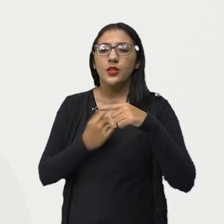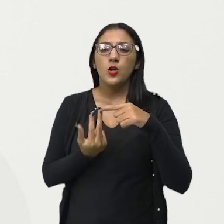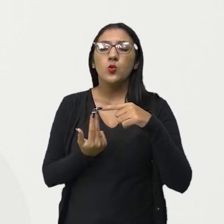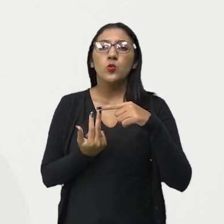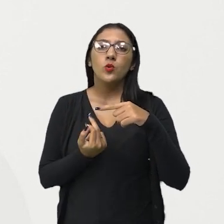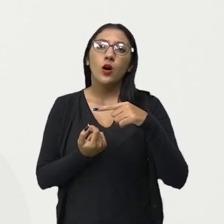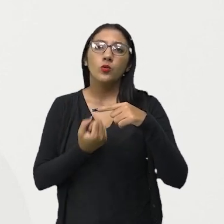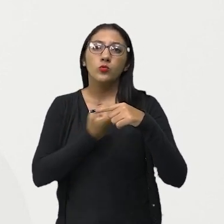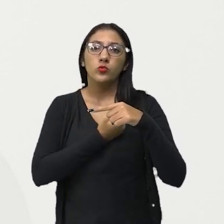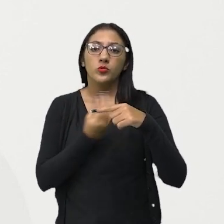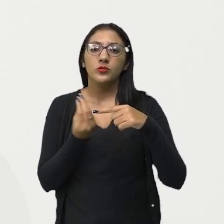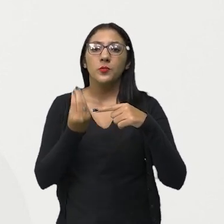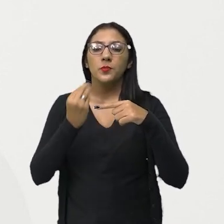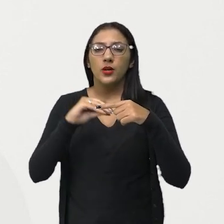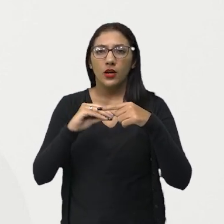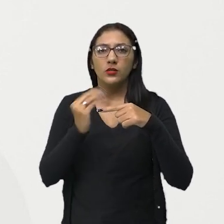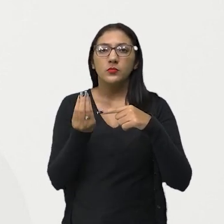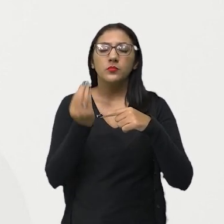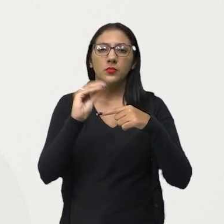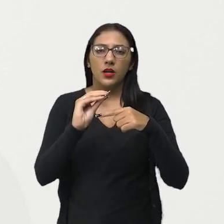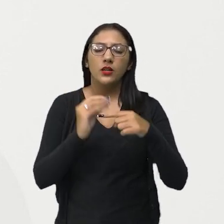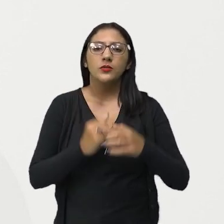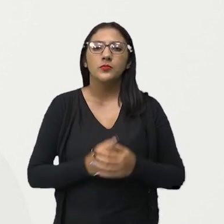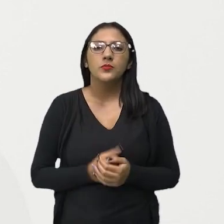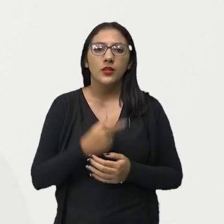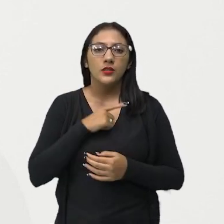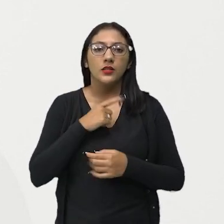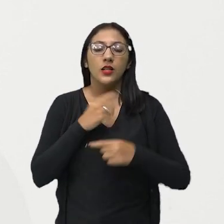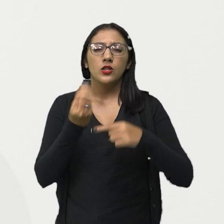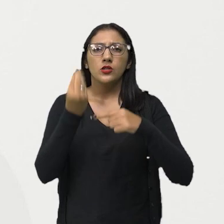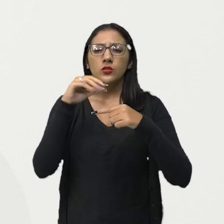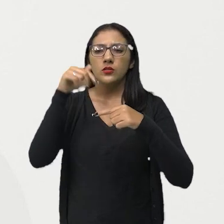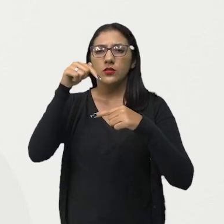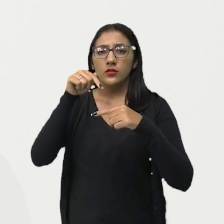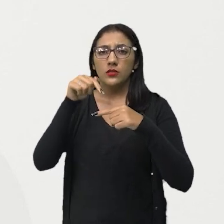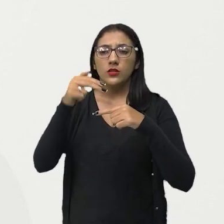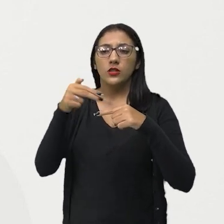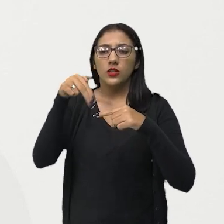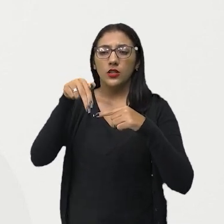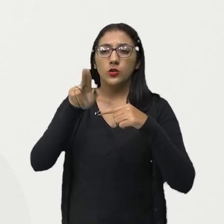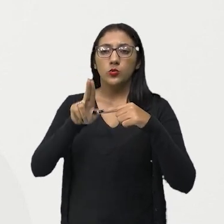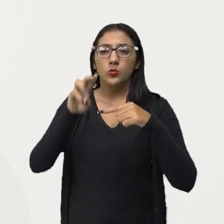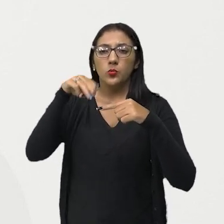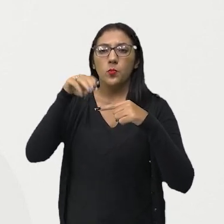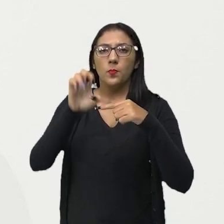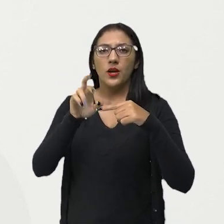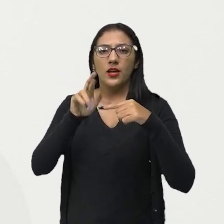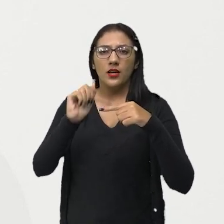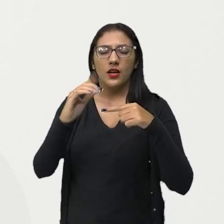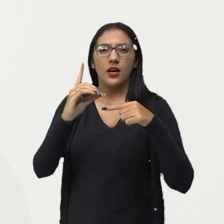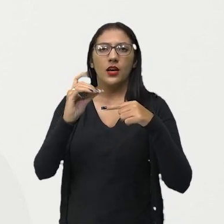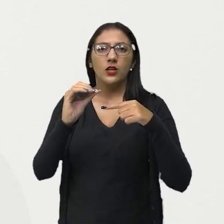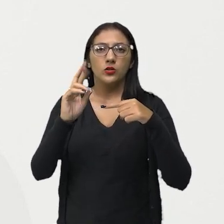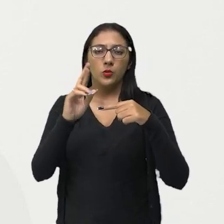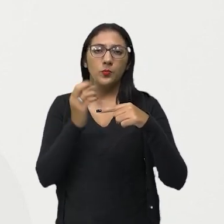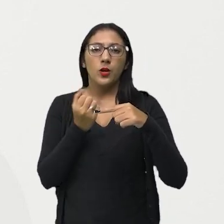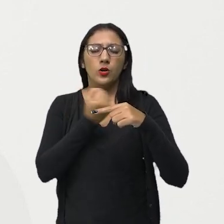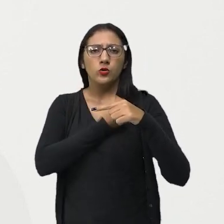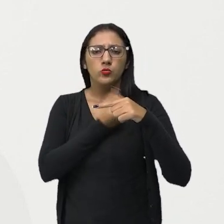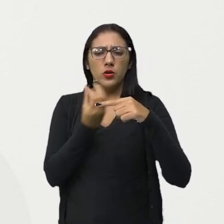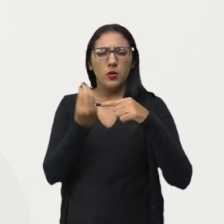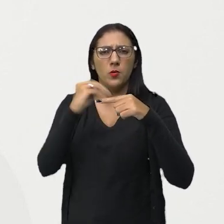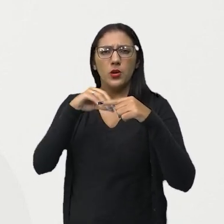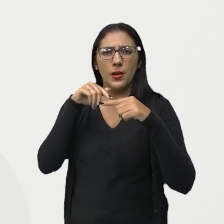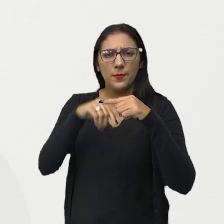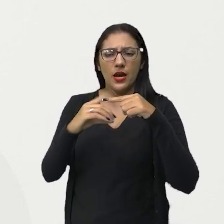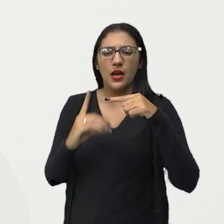nossa fração, o número que está na parte de cima, ele recebe o nome de numerador e o número que está na parte de baixo recebe o